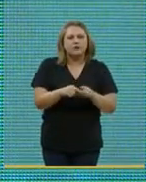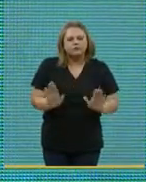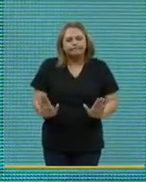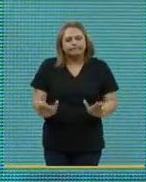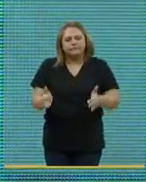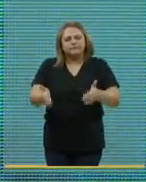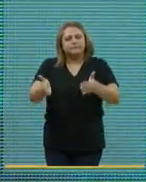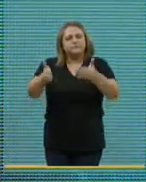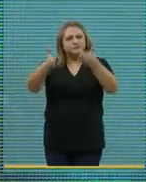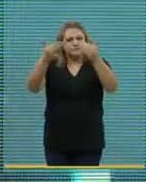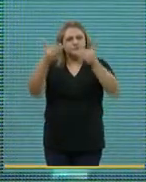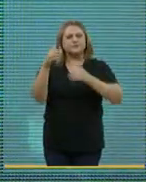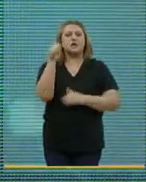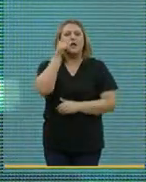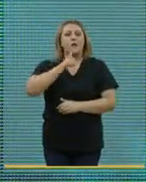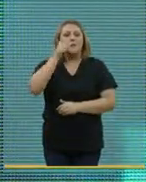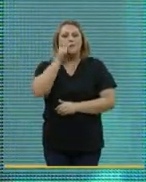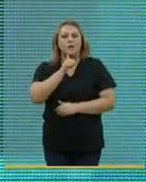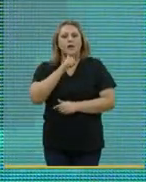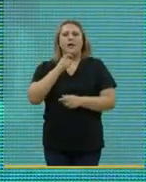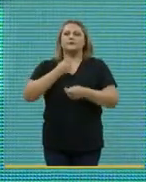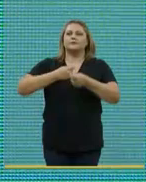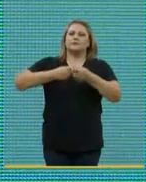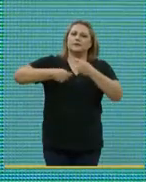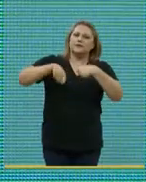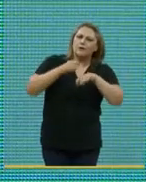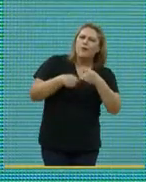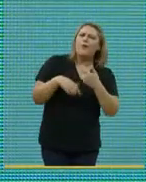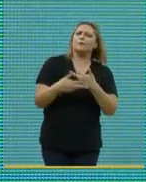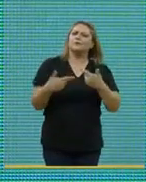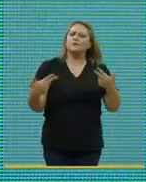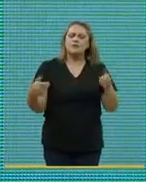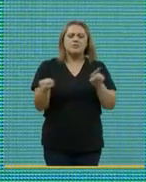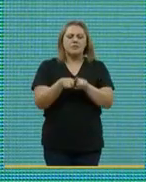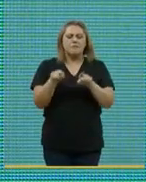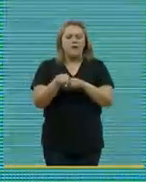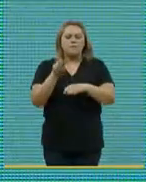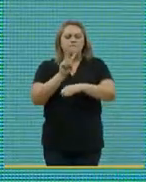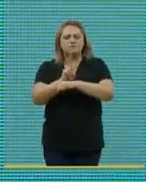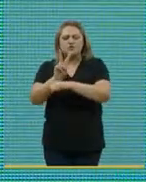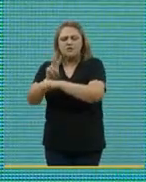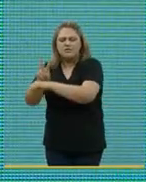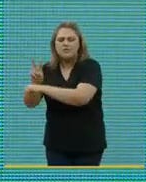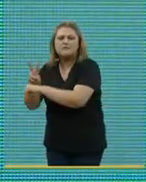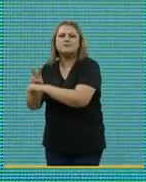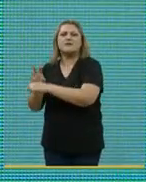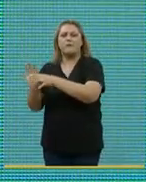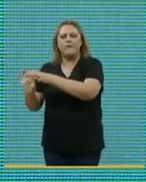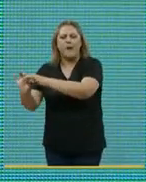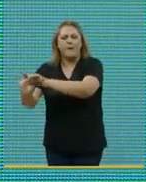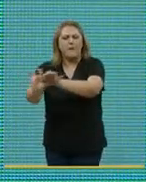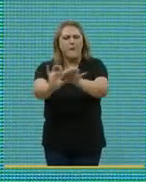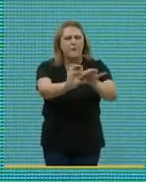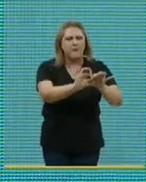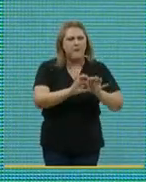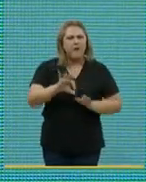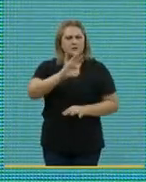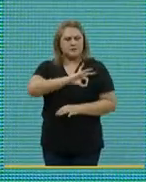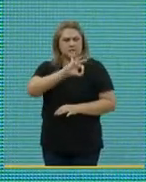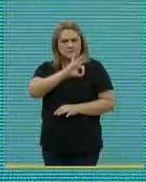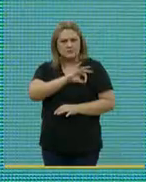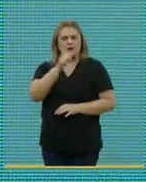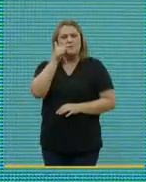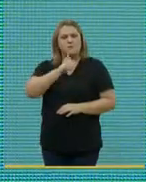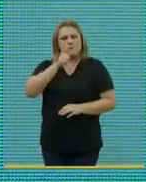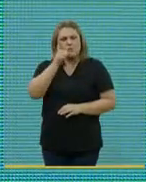e vamos criar uma rede de proteção com as delegacias especializadas as mulheres de atendimento à violência